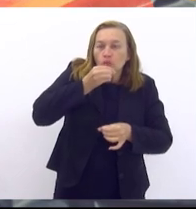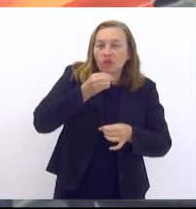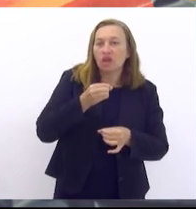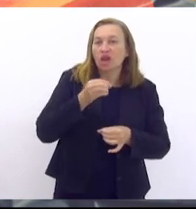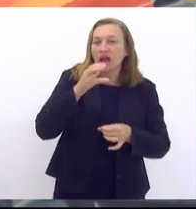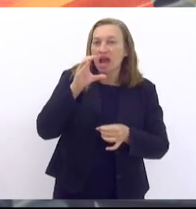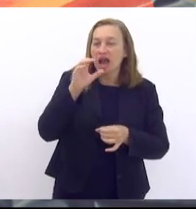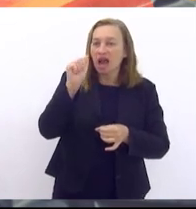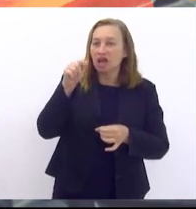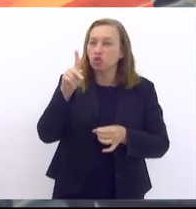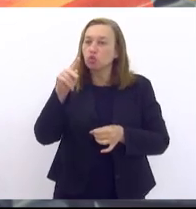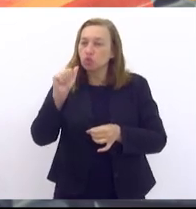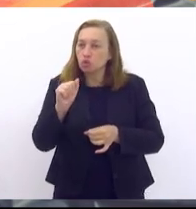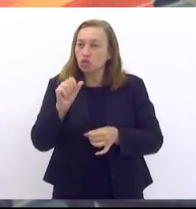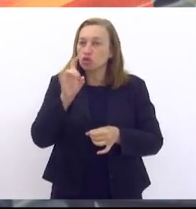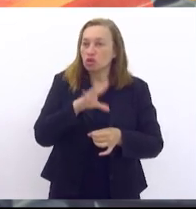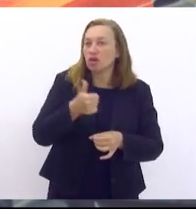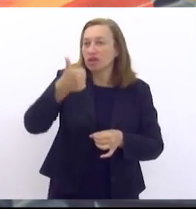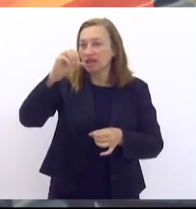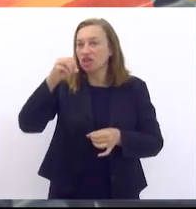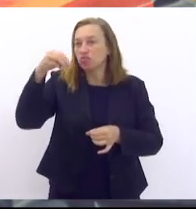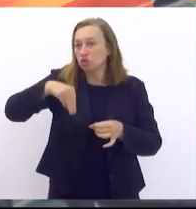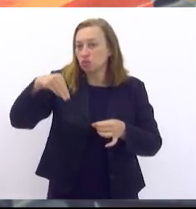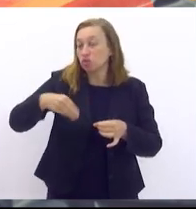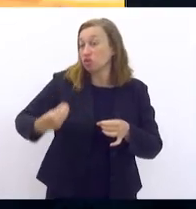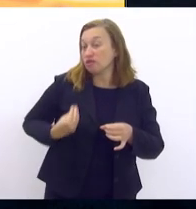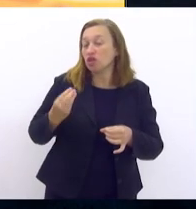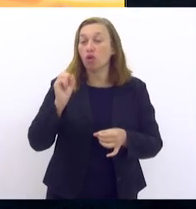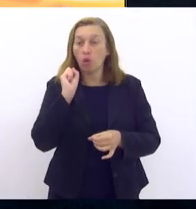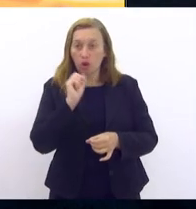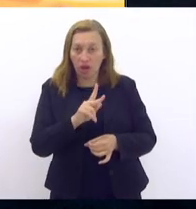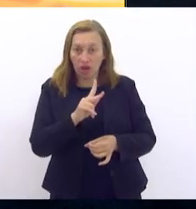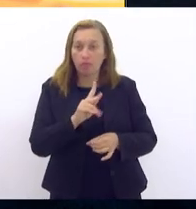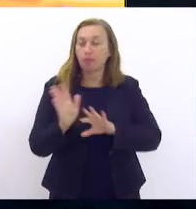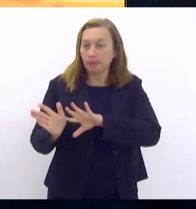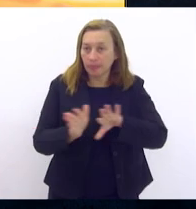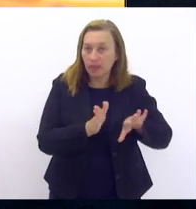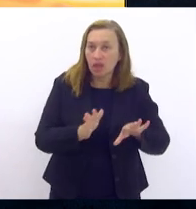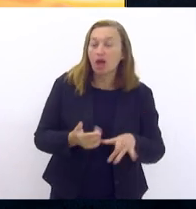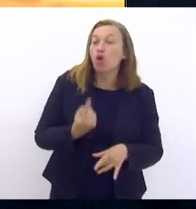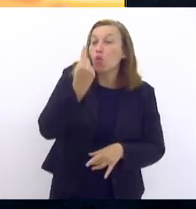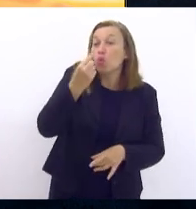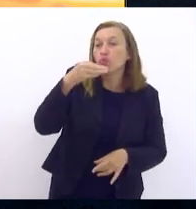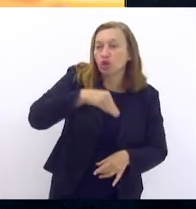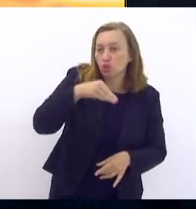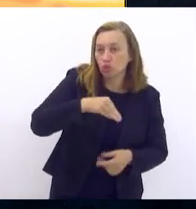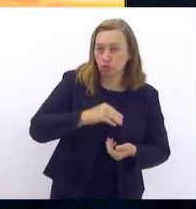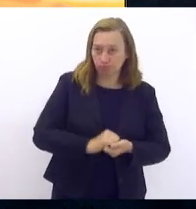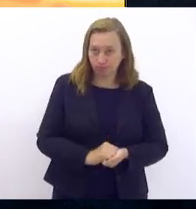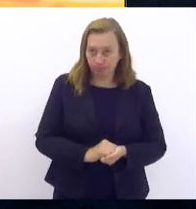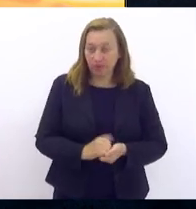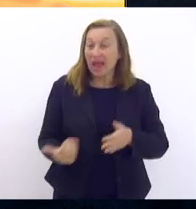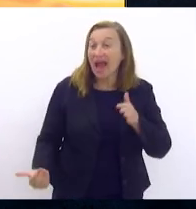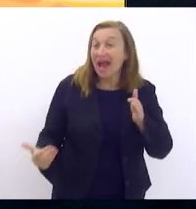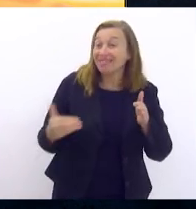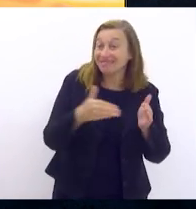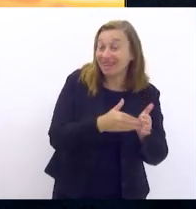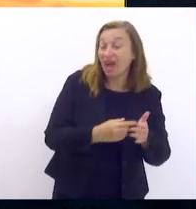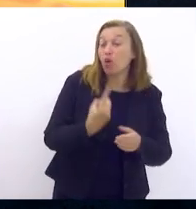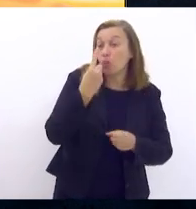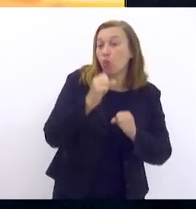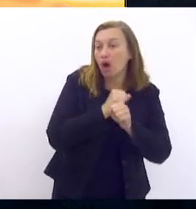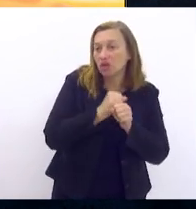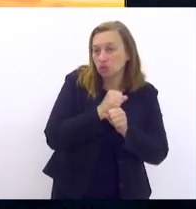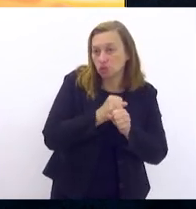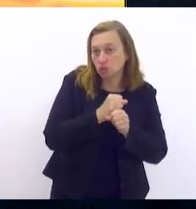só 10 minutos de vida ok mas de um minuto até um ano